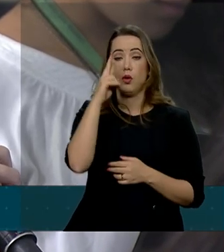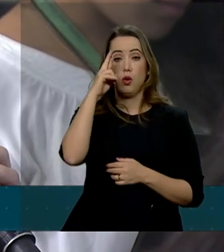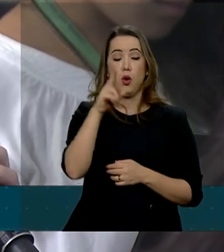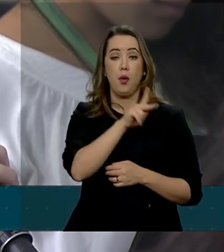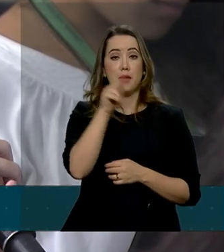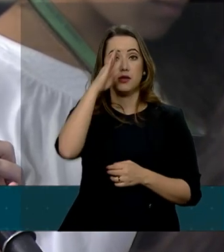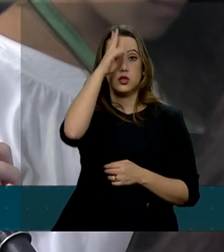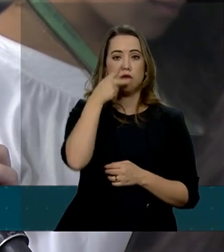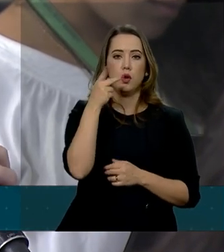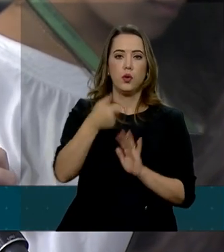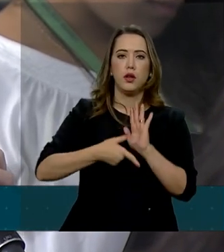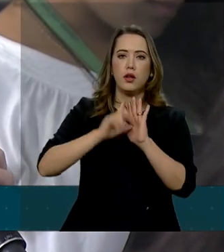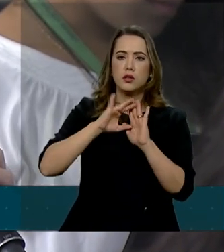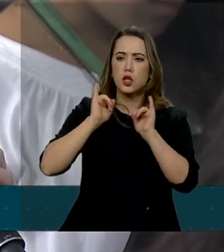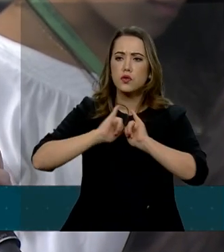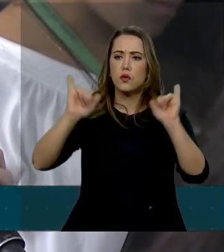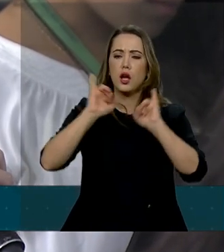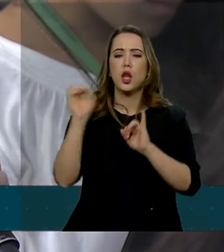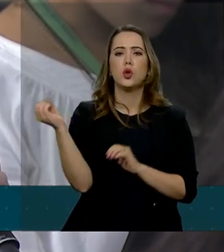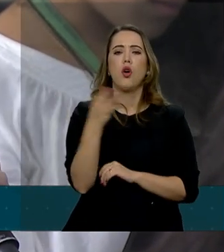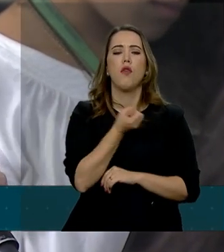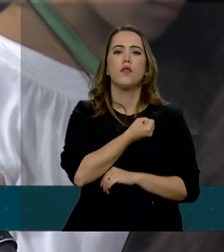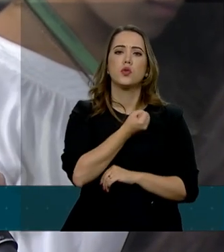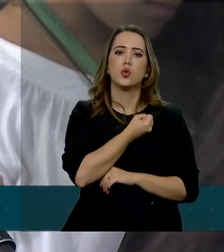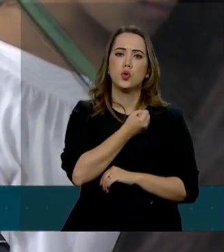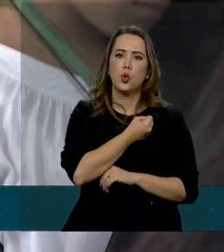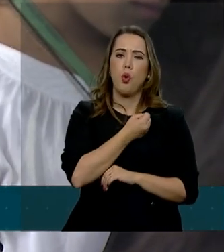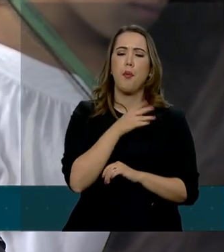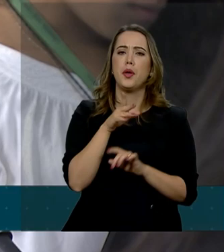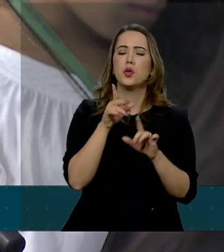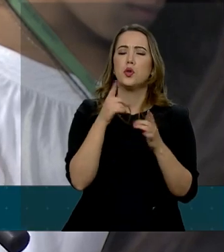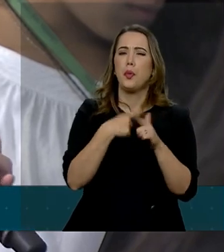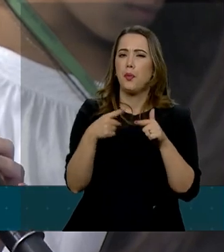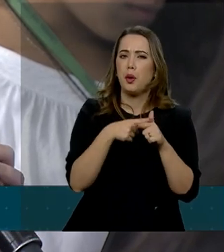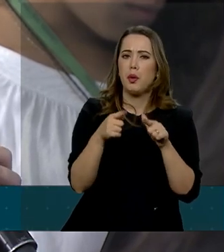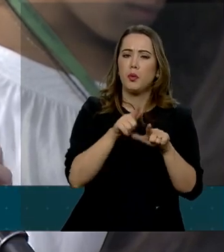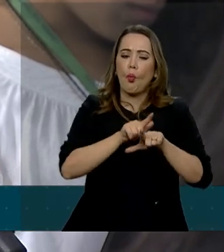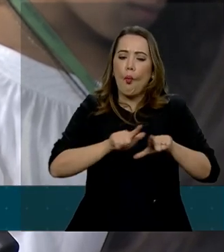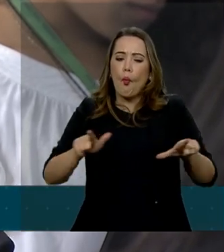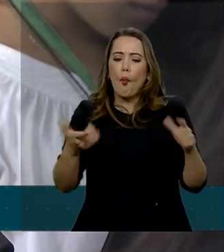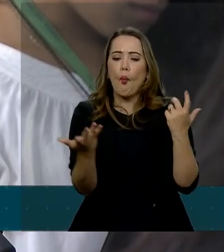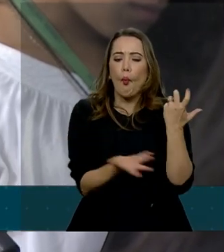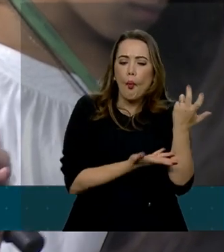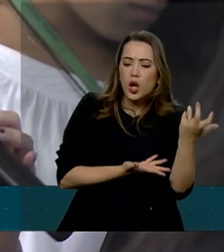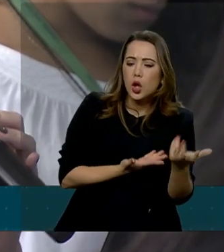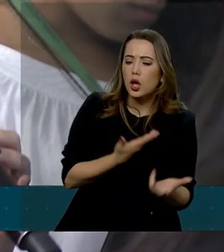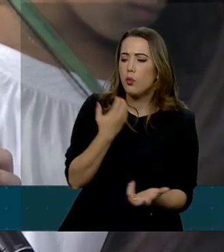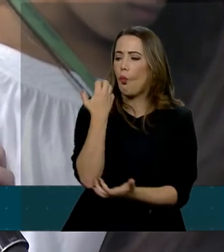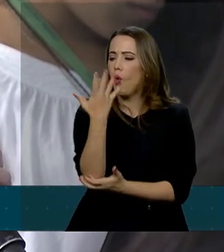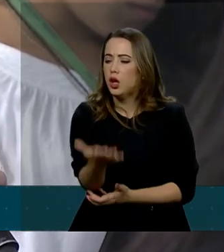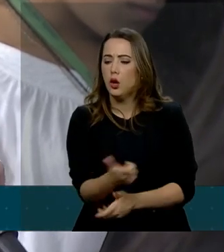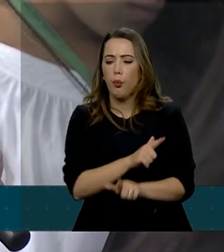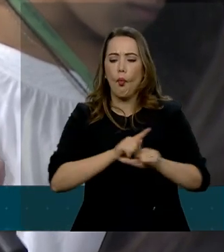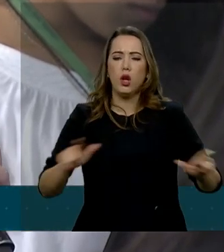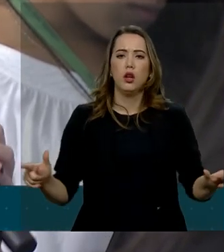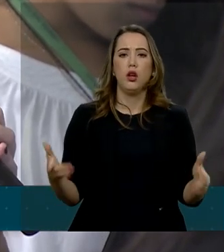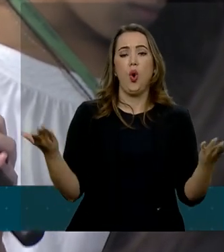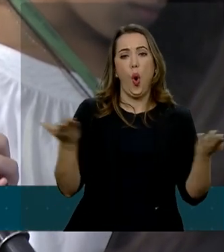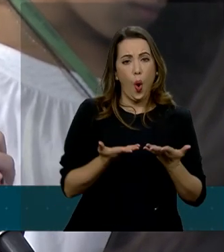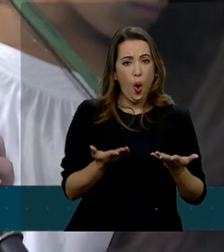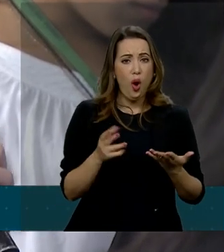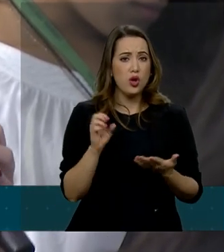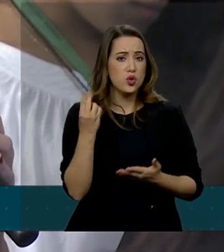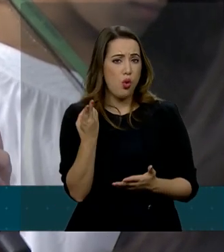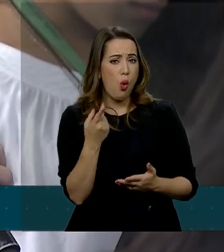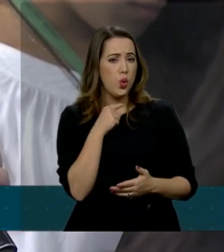desmatamento depois akiba aqui né mais cedo na mais cedo meio que deu a entender que podia ser hoje não podia a gente está